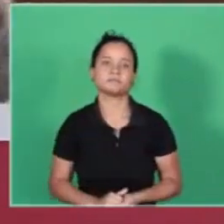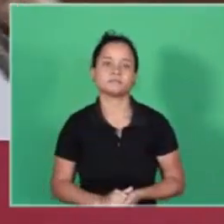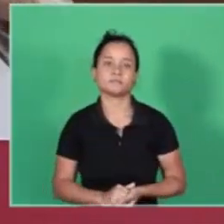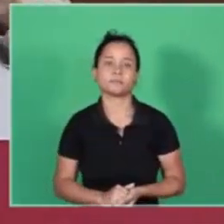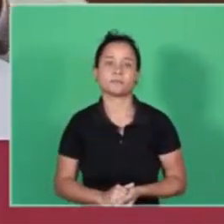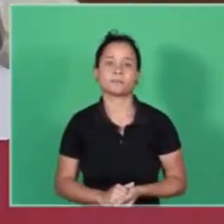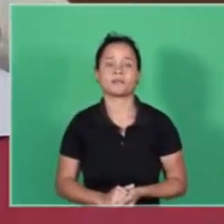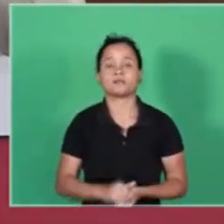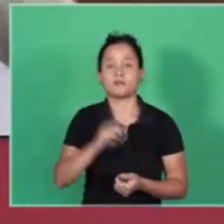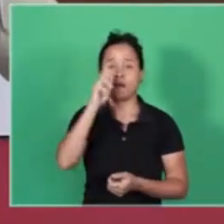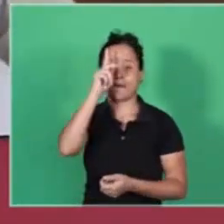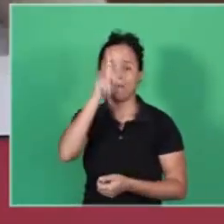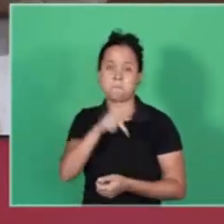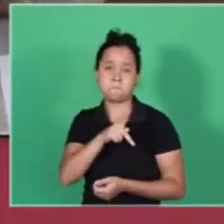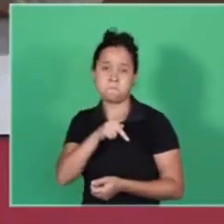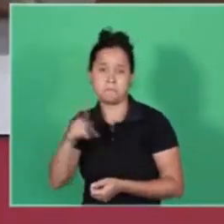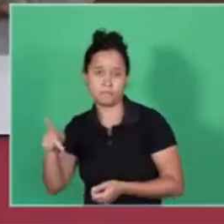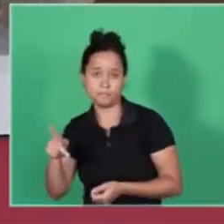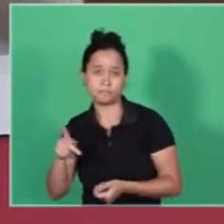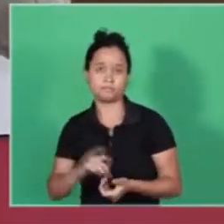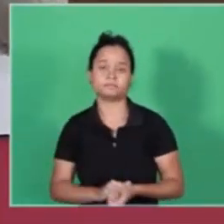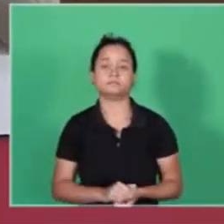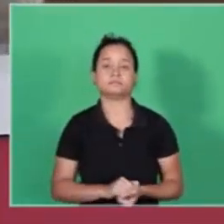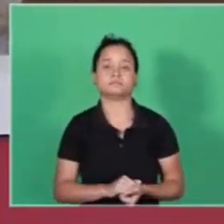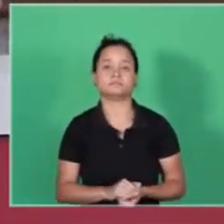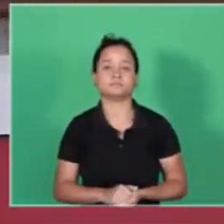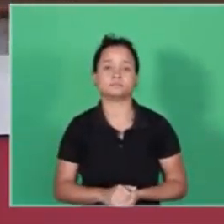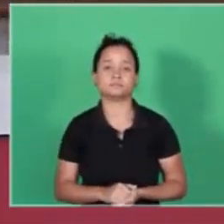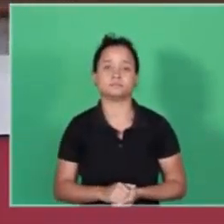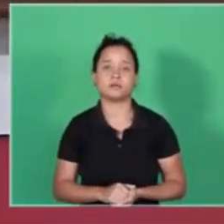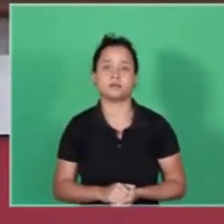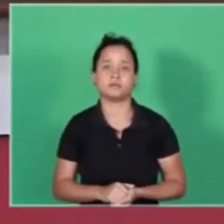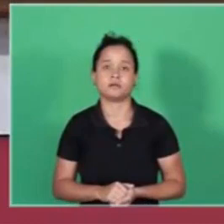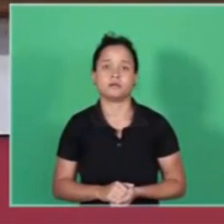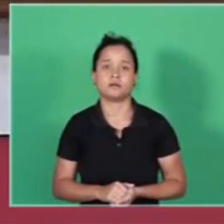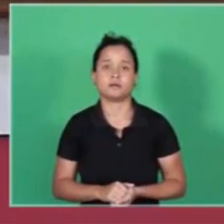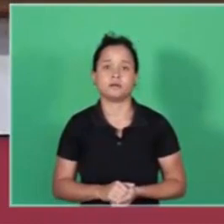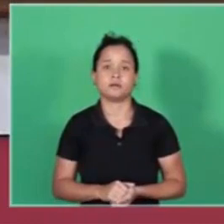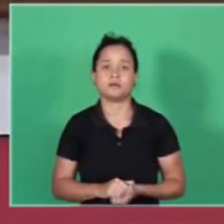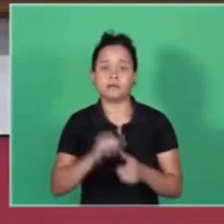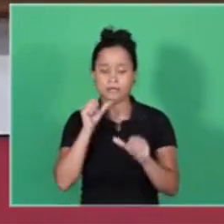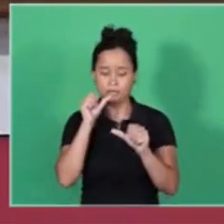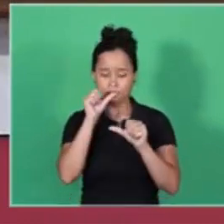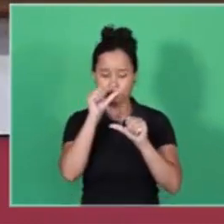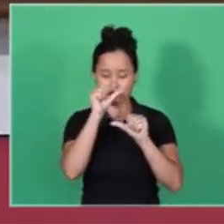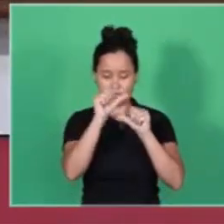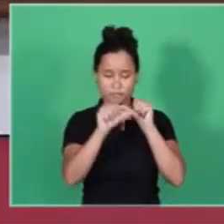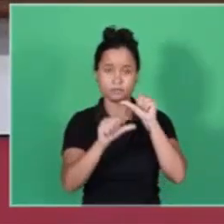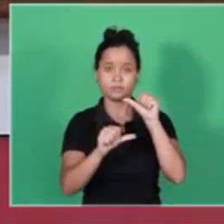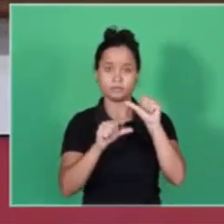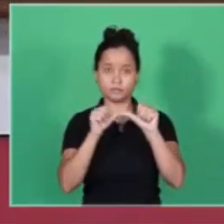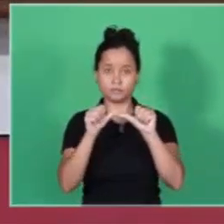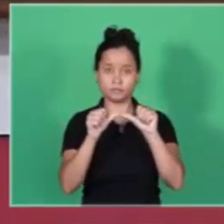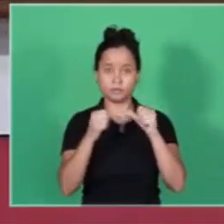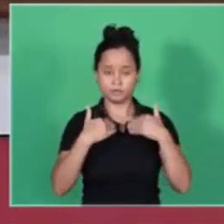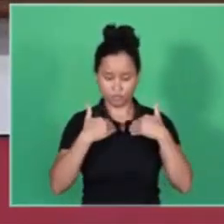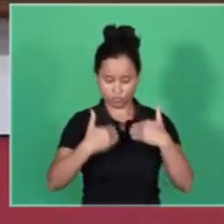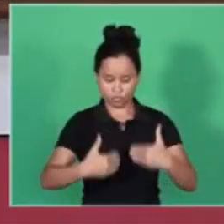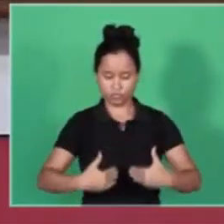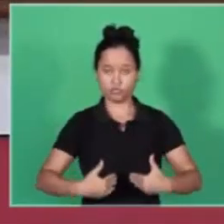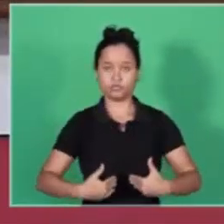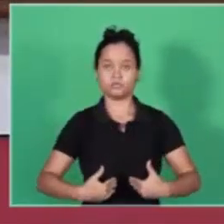padre. Então, ela se transforma em corpo e sangue de Jesus.